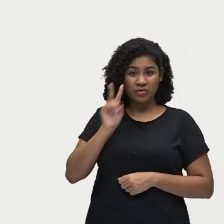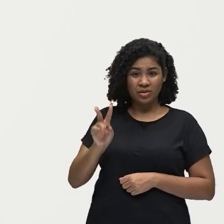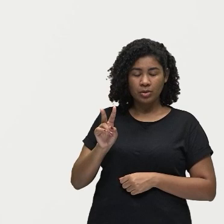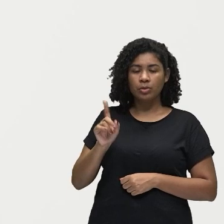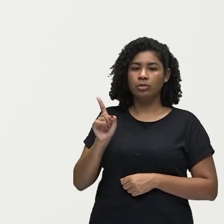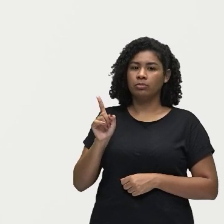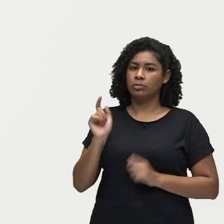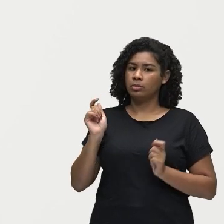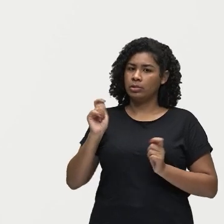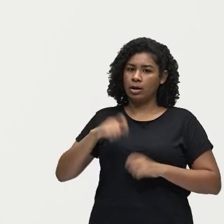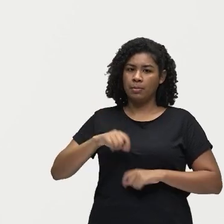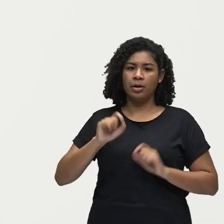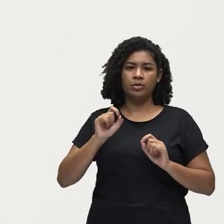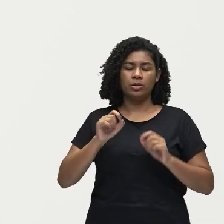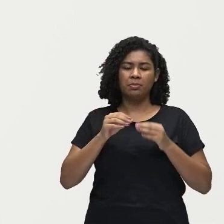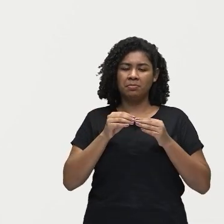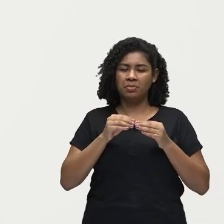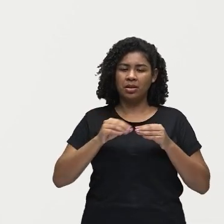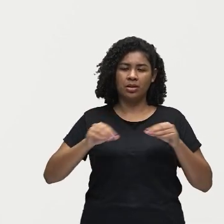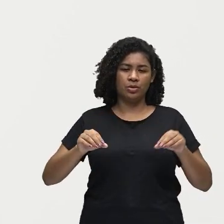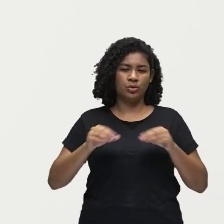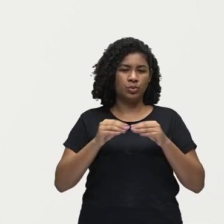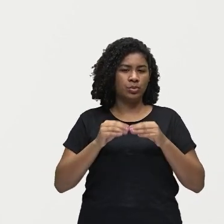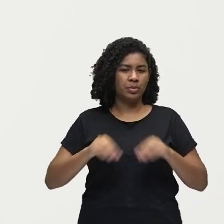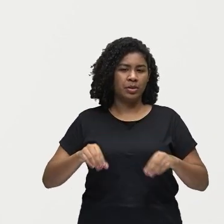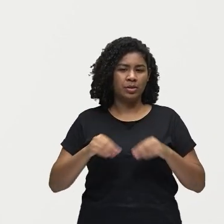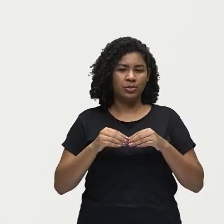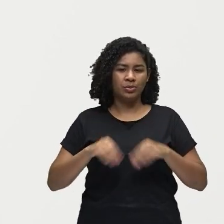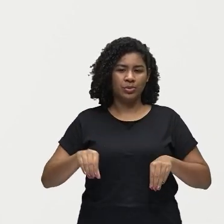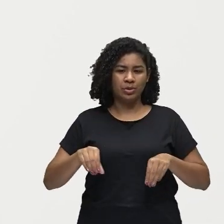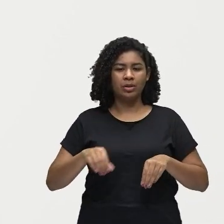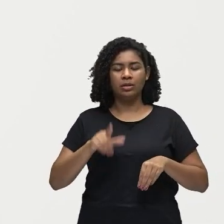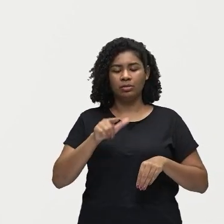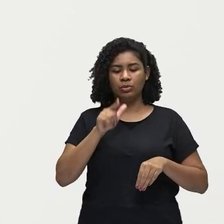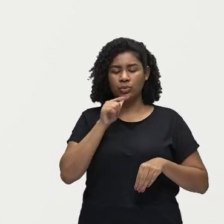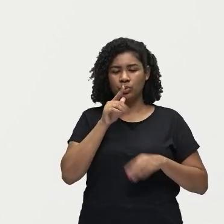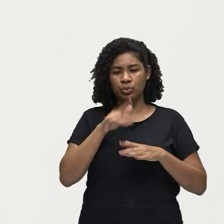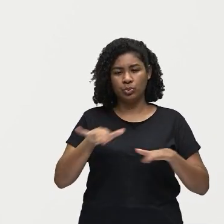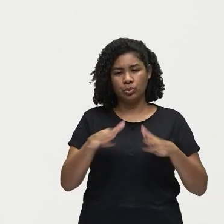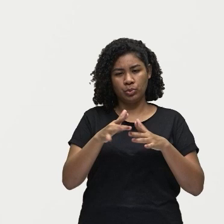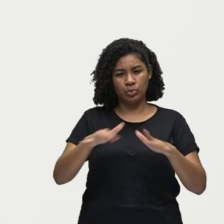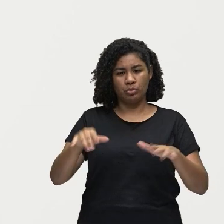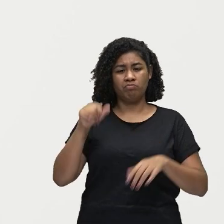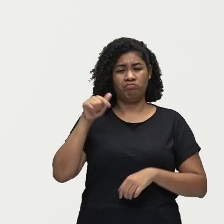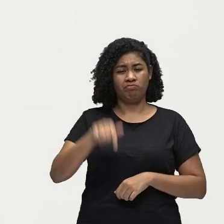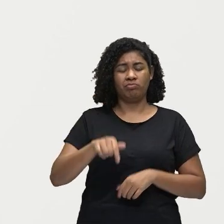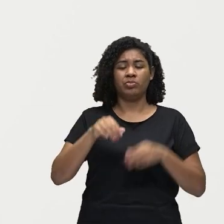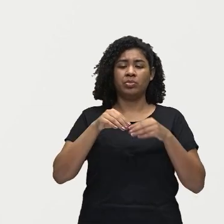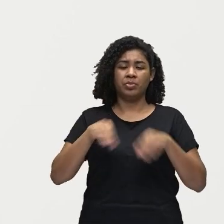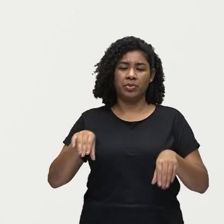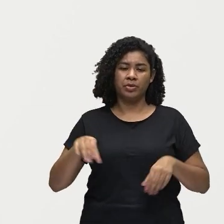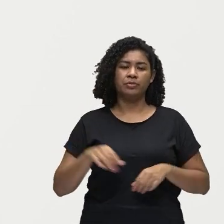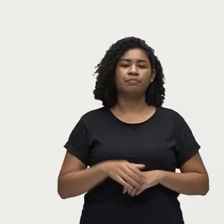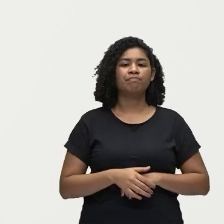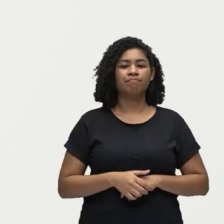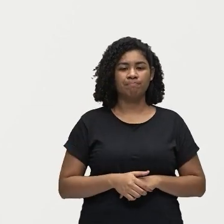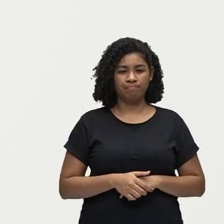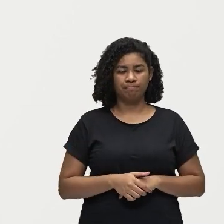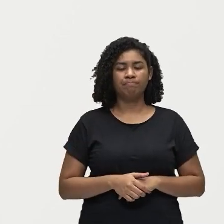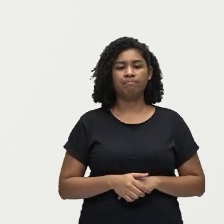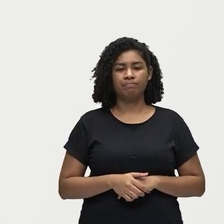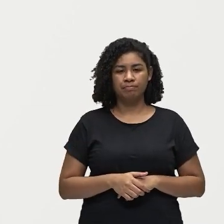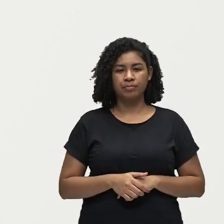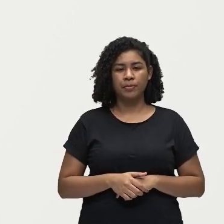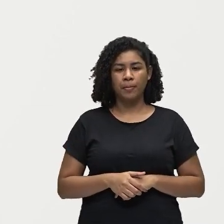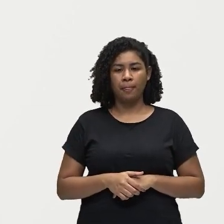ter bastante prejuízo no mar, onde está acontecendo esse tipo de